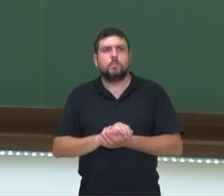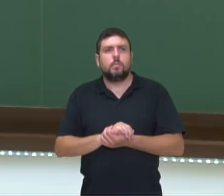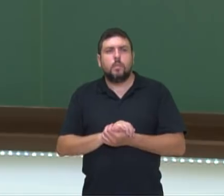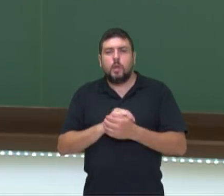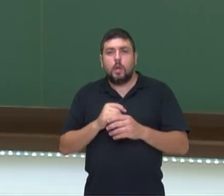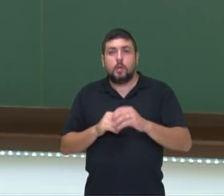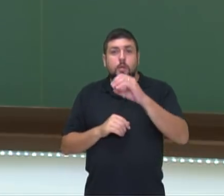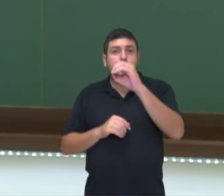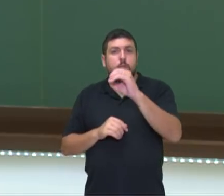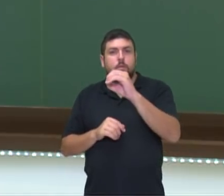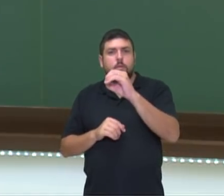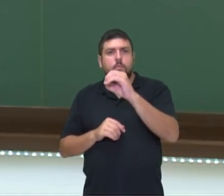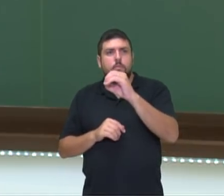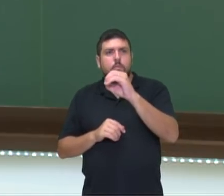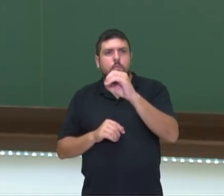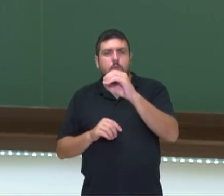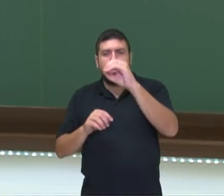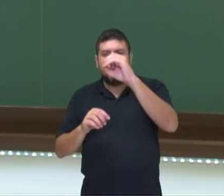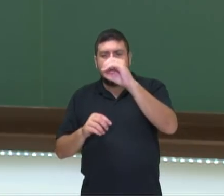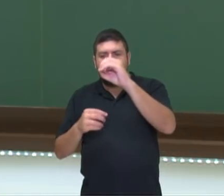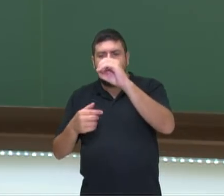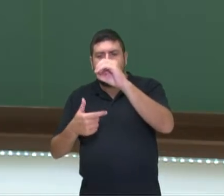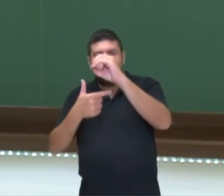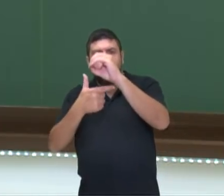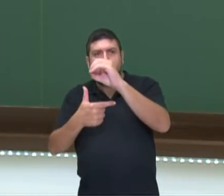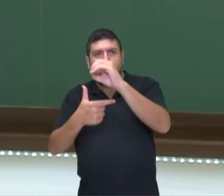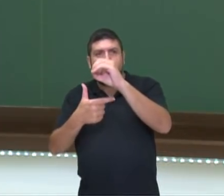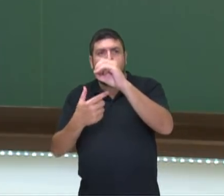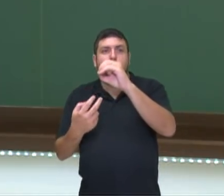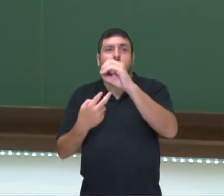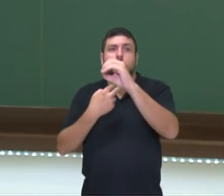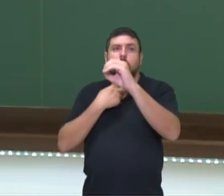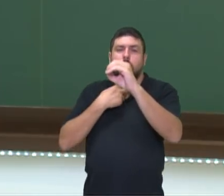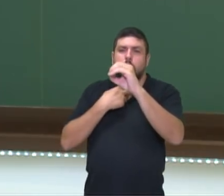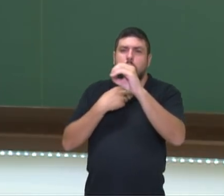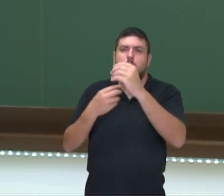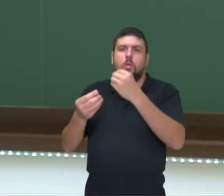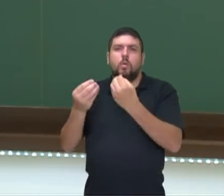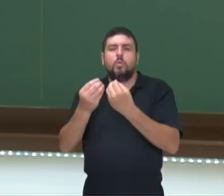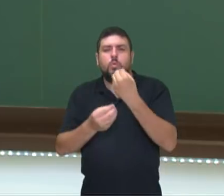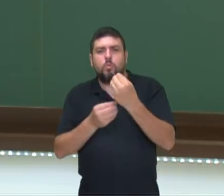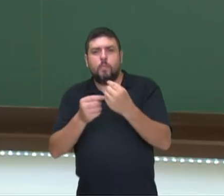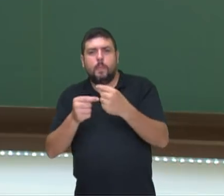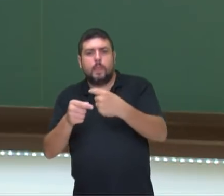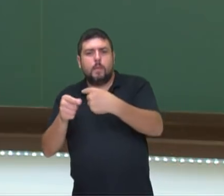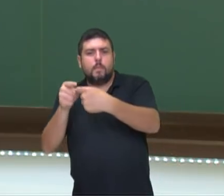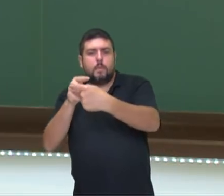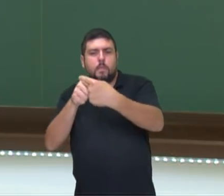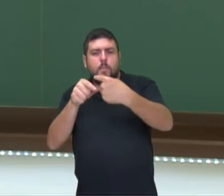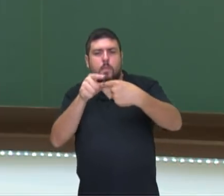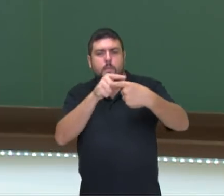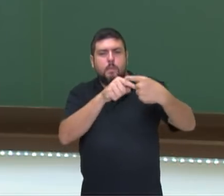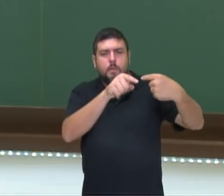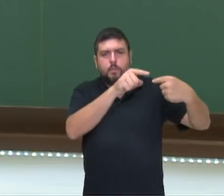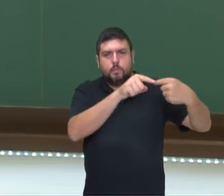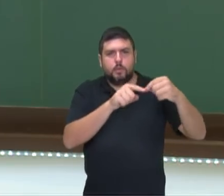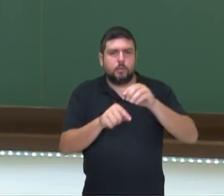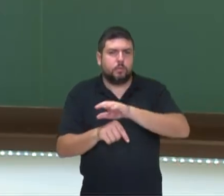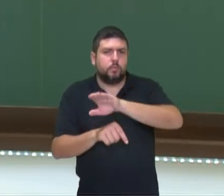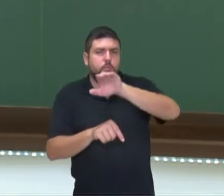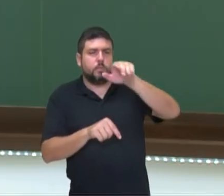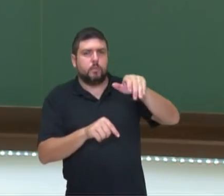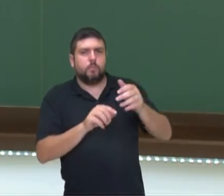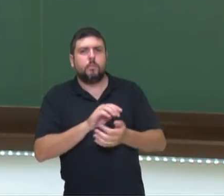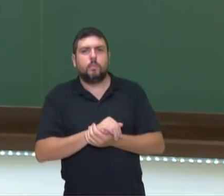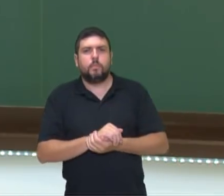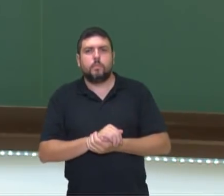0 dezenas. Consigo tirar 2 de 0? Não. Então, eu vou fazendo as minhas equivalências com os valores anteriores. Então,